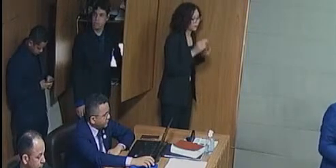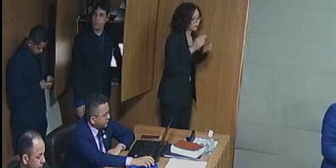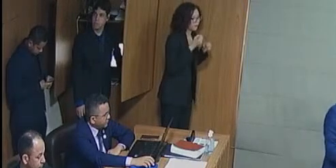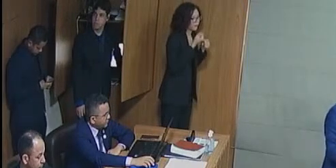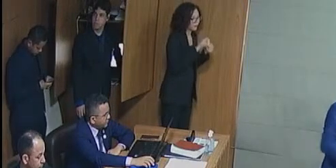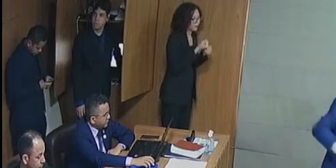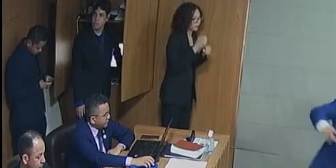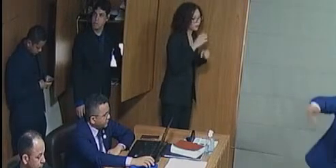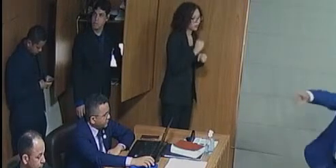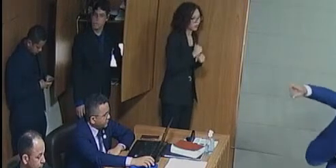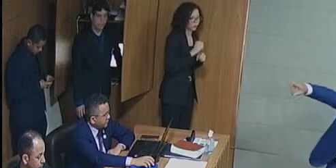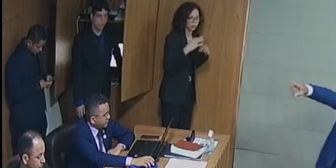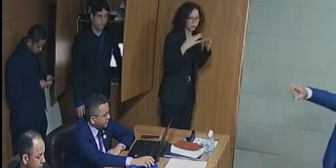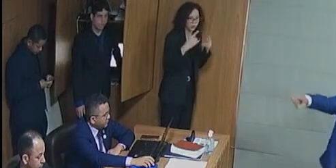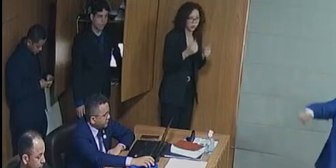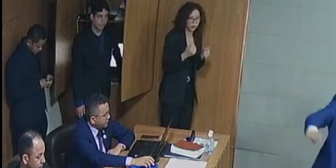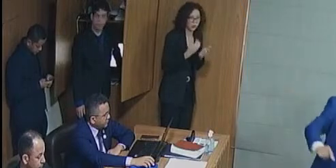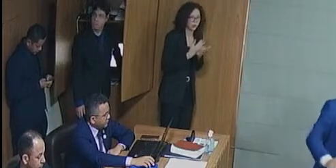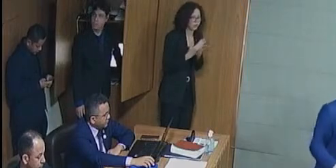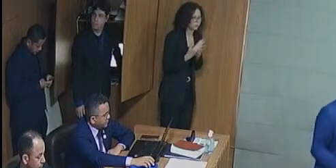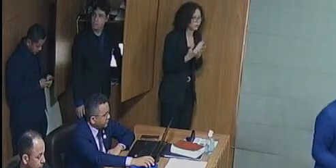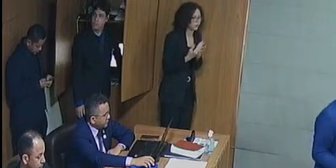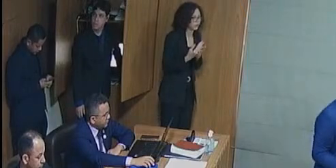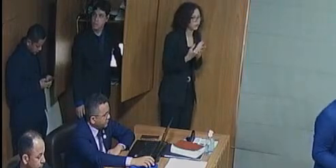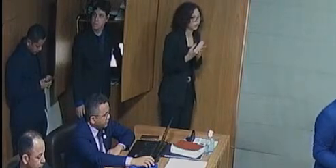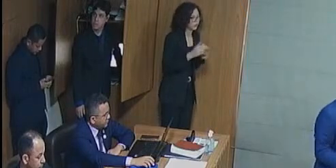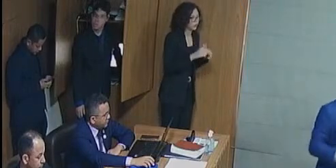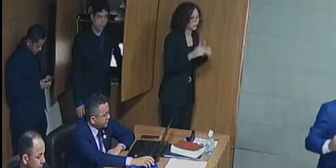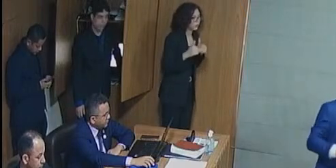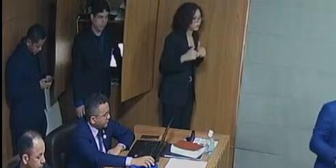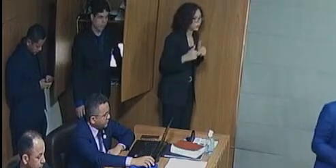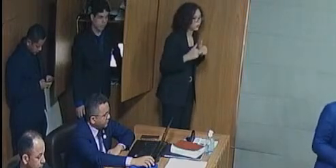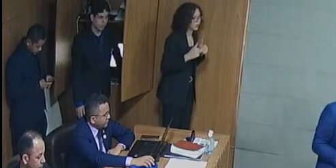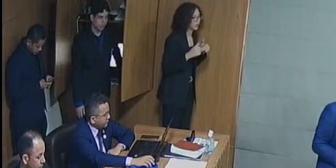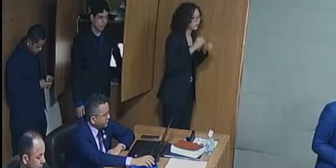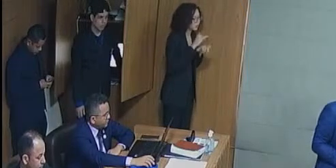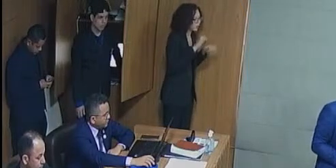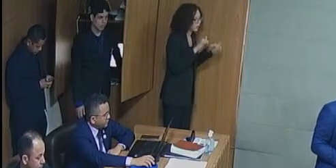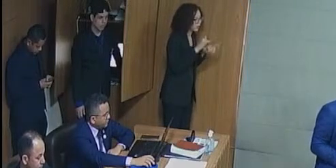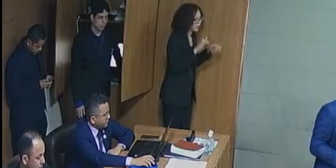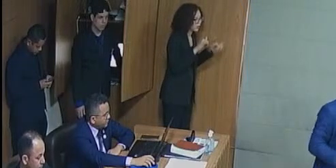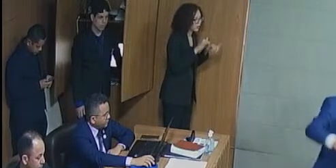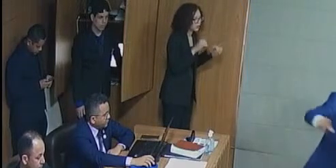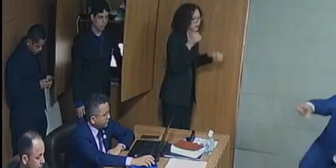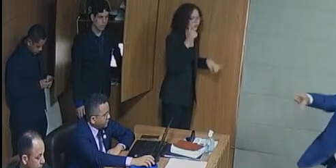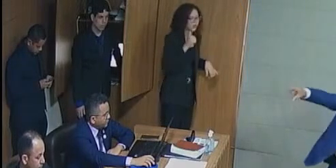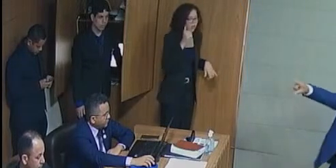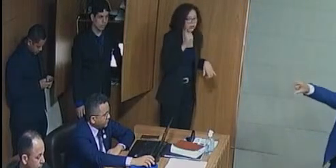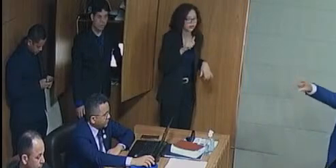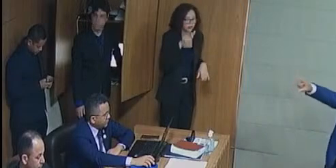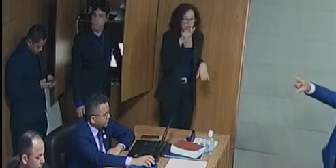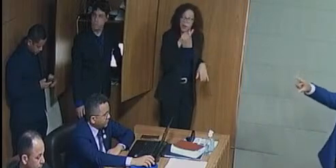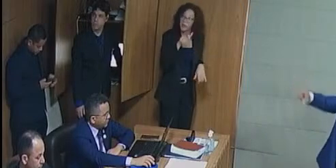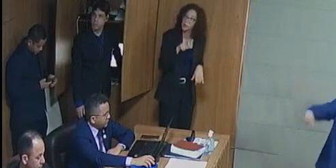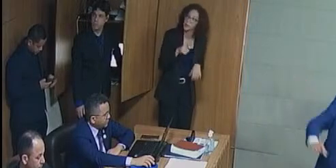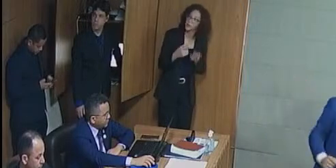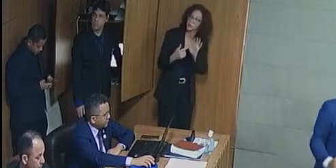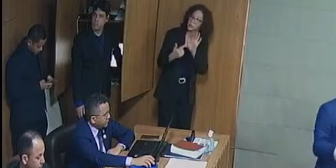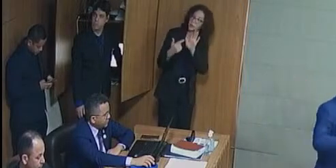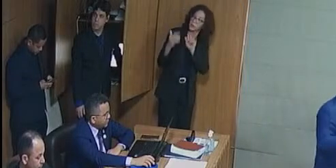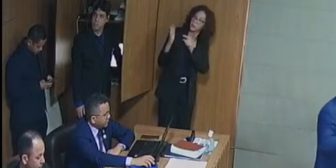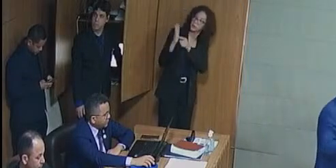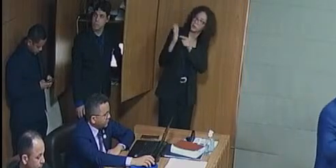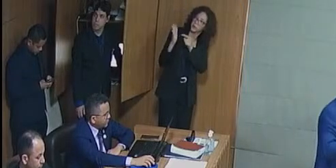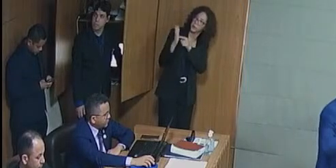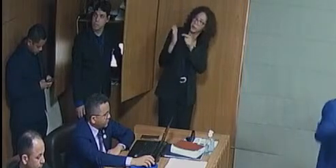depoimento desta senhora que o promotor de justiça manda eu me alinhar desta senhora bem aí que